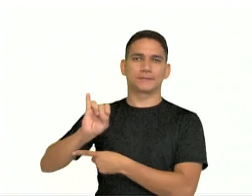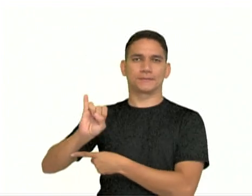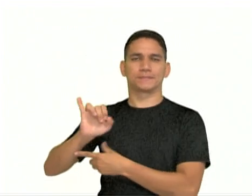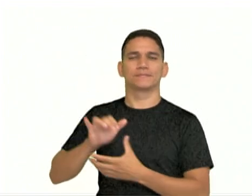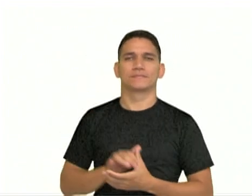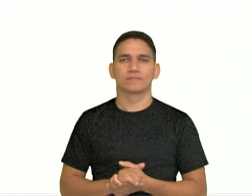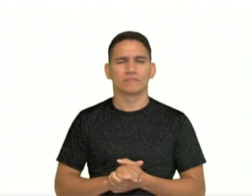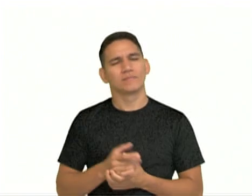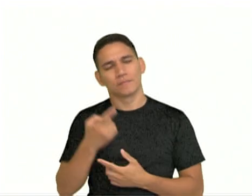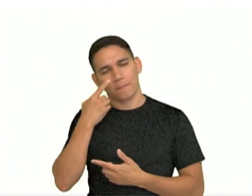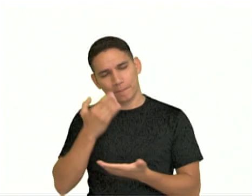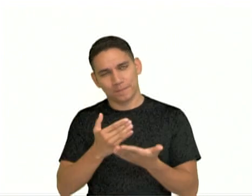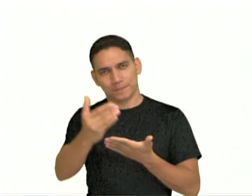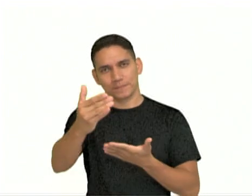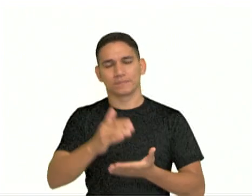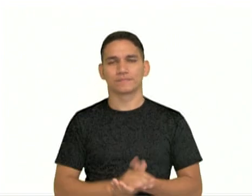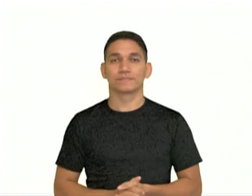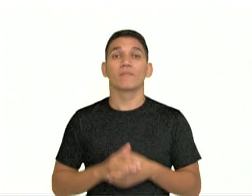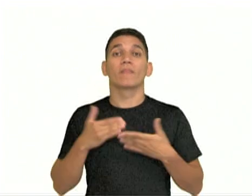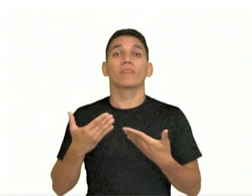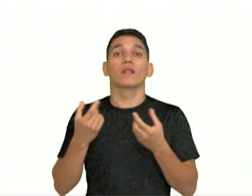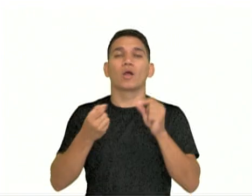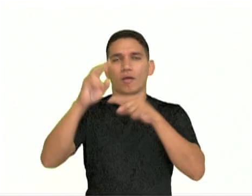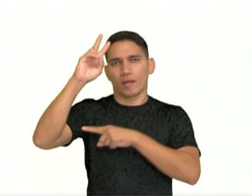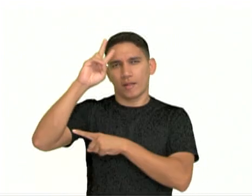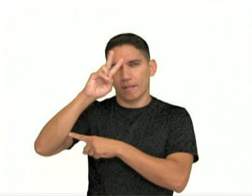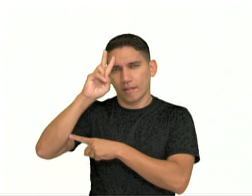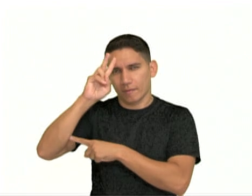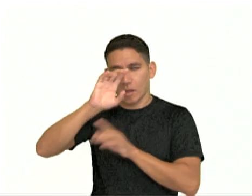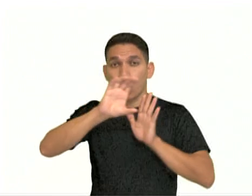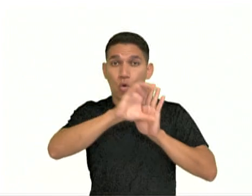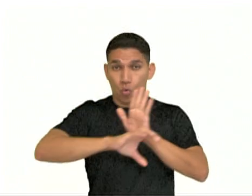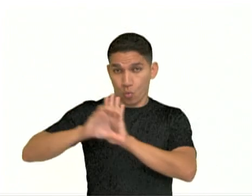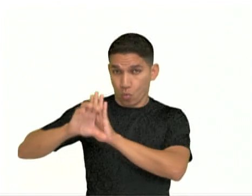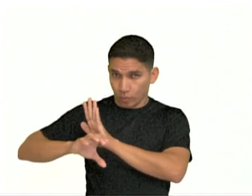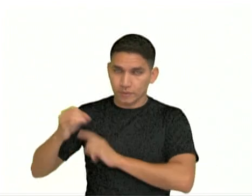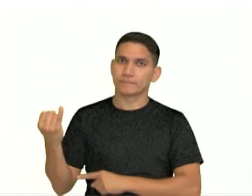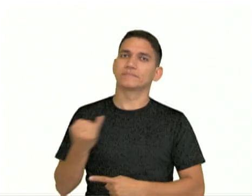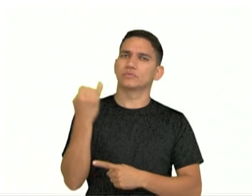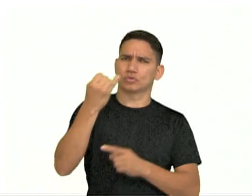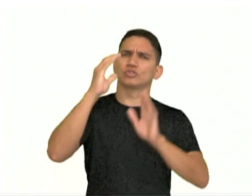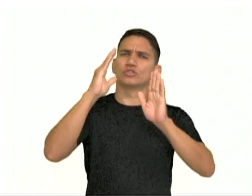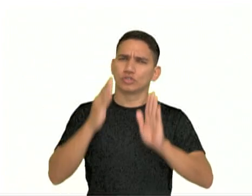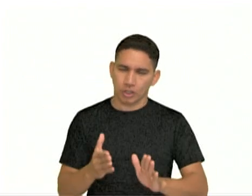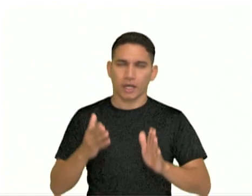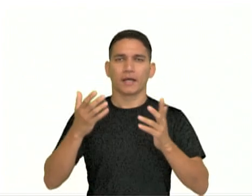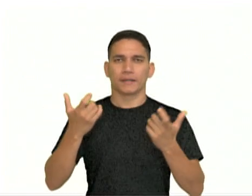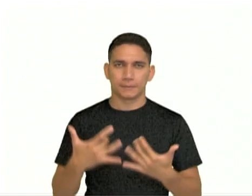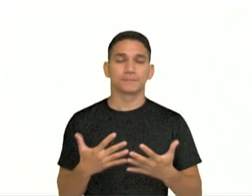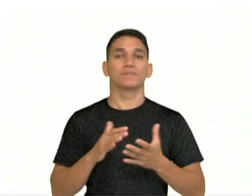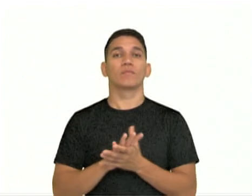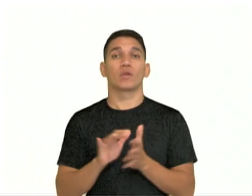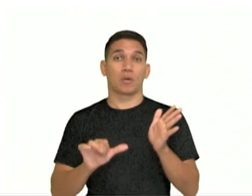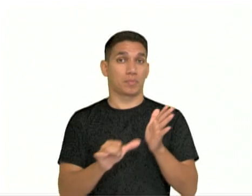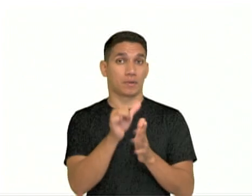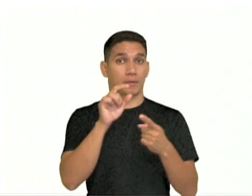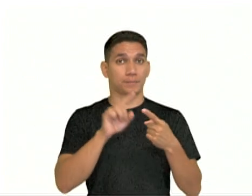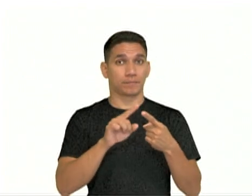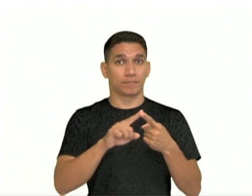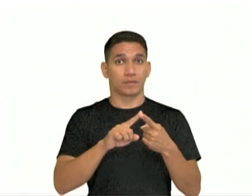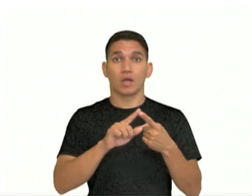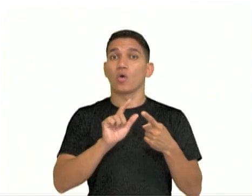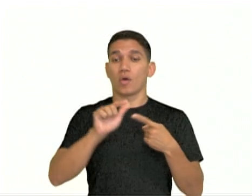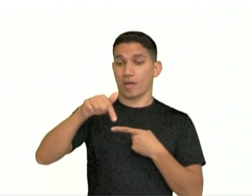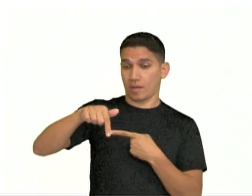Então, vamos lá. Queridos, vamos relembrar de alguns conceitos bastante importantes que a gente tem aí. O primeiro deles é a questão da quantidade de